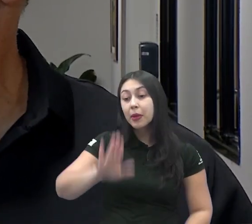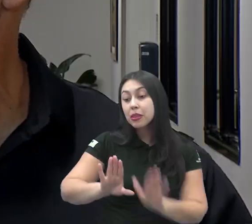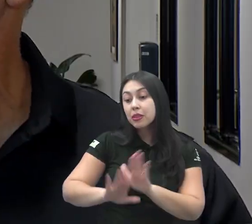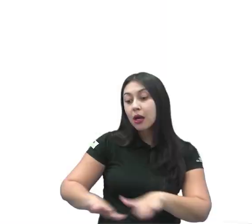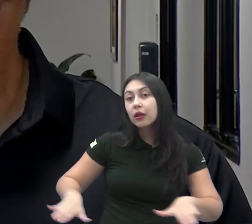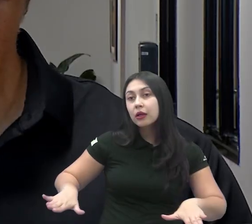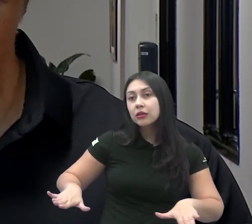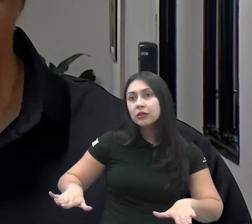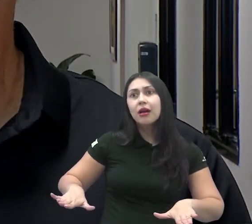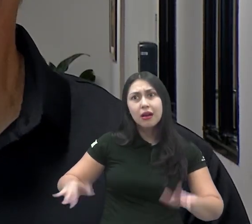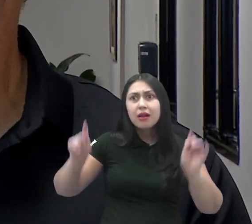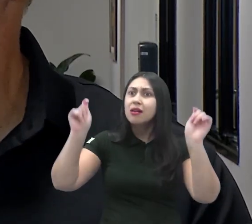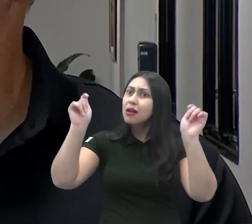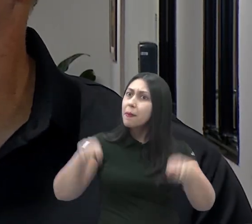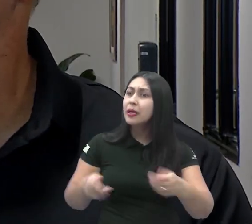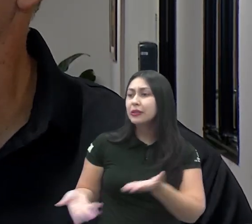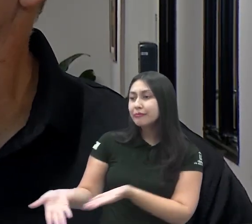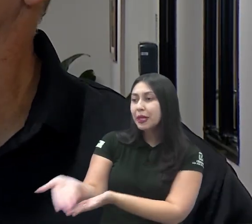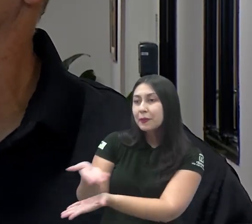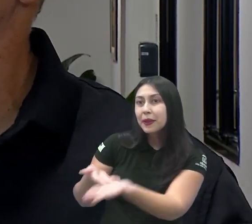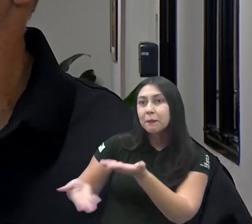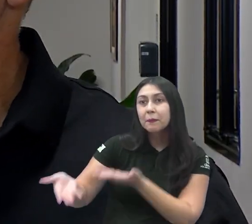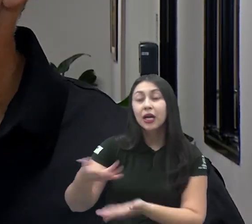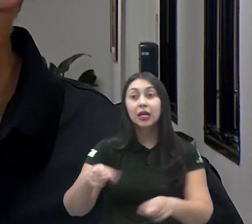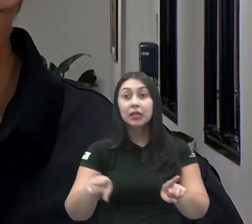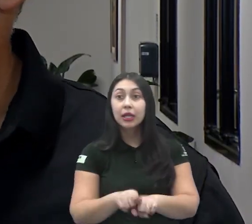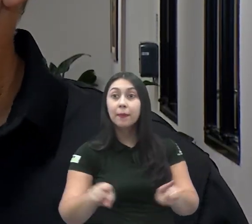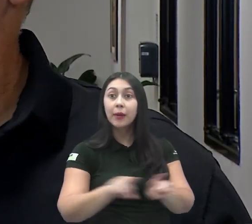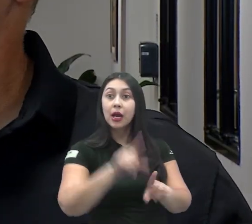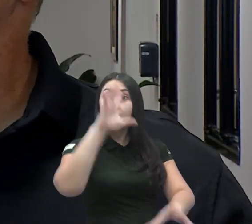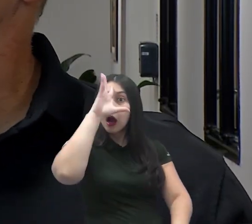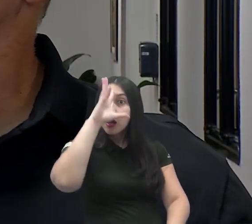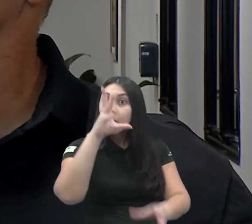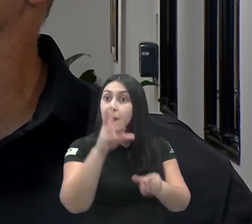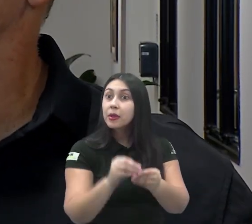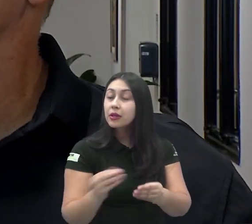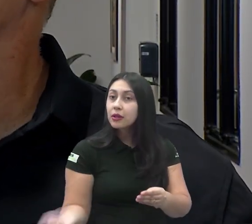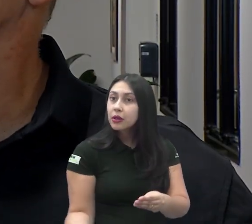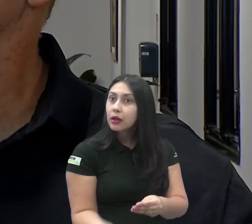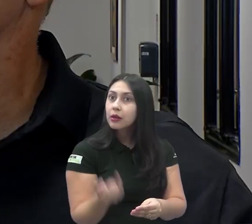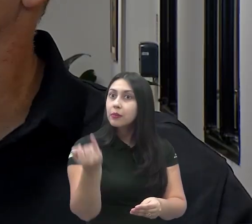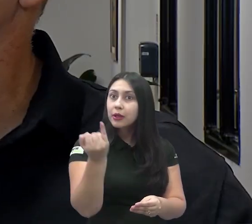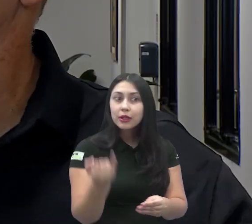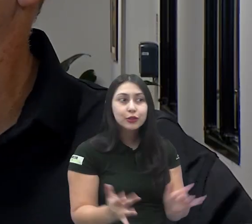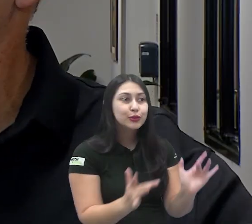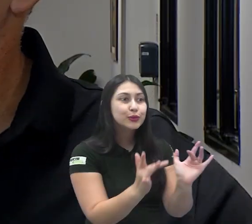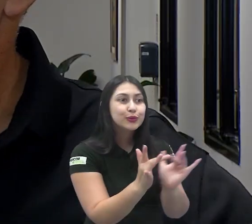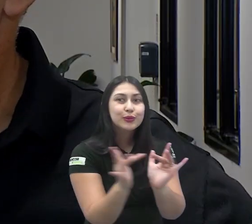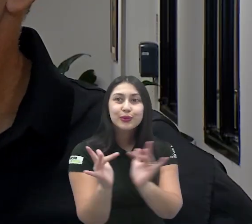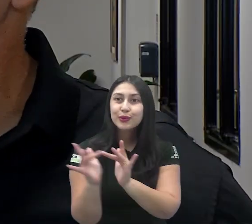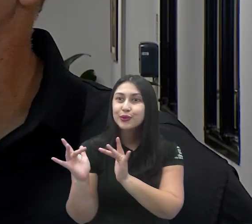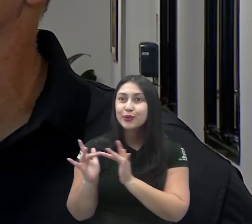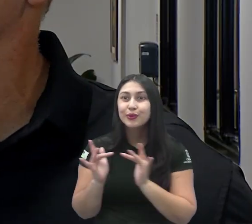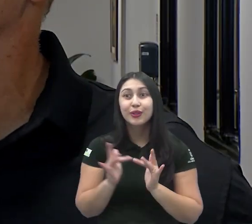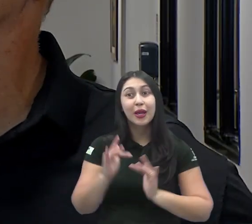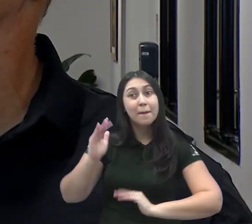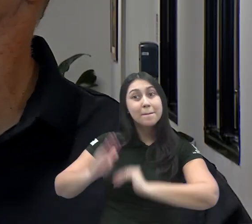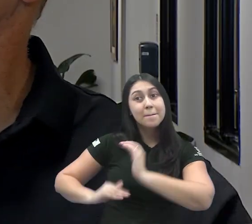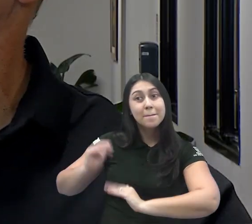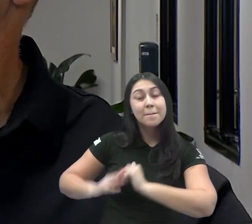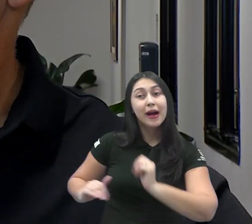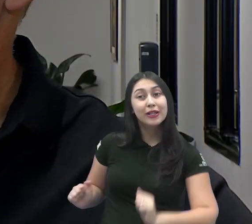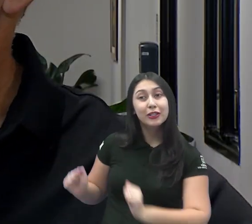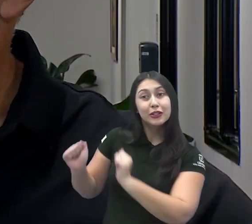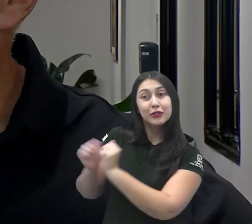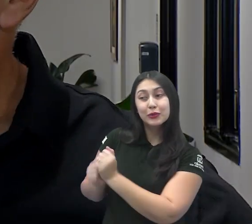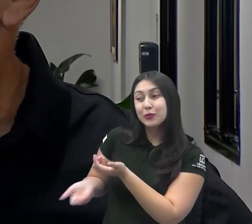da criança. Ele consegue trazer tudo isso, né? A socialização, a entender o quanto é importante estar próximo de pessoas, a fazer as